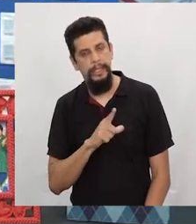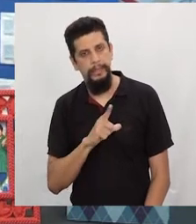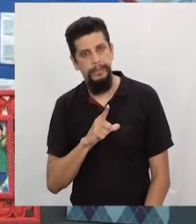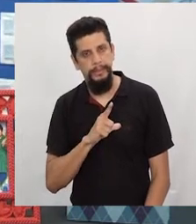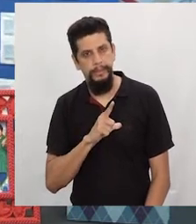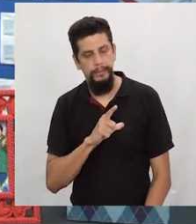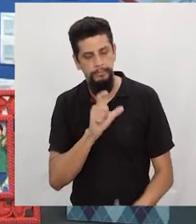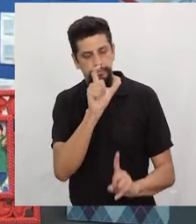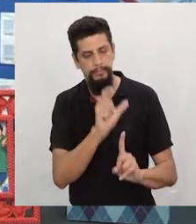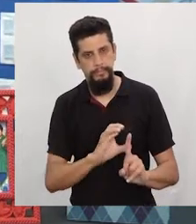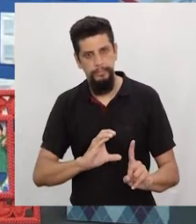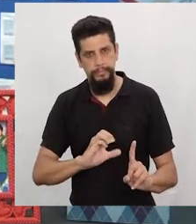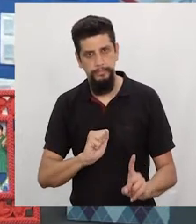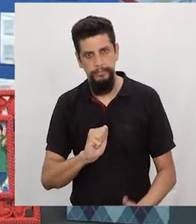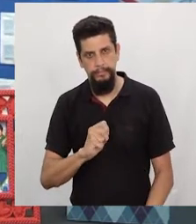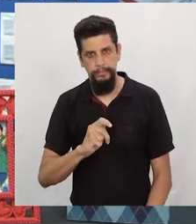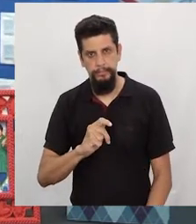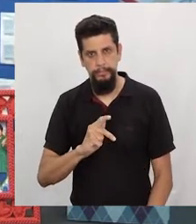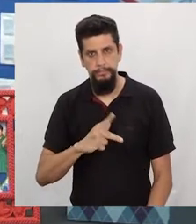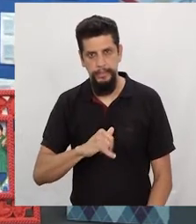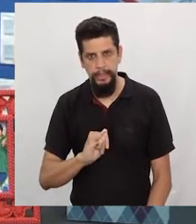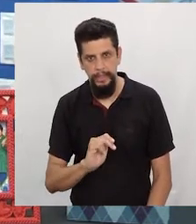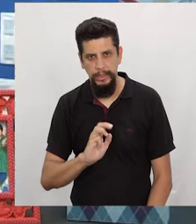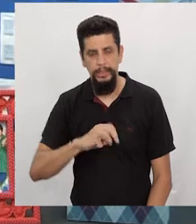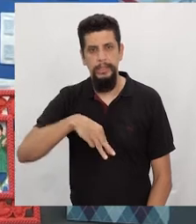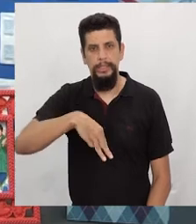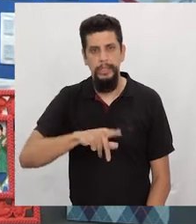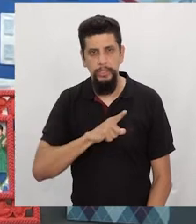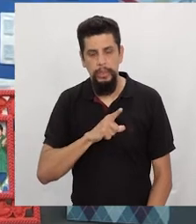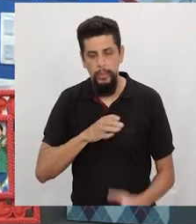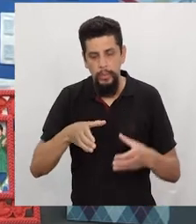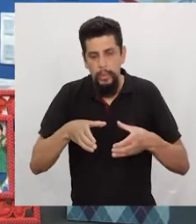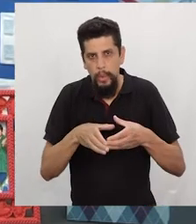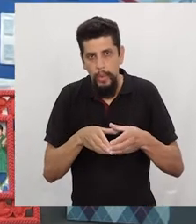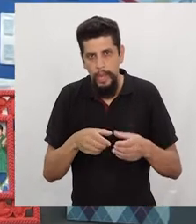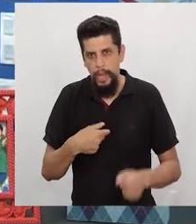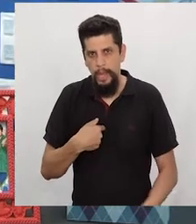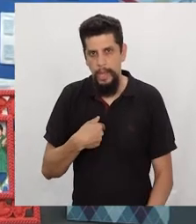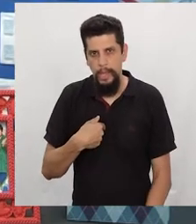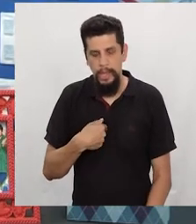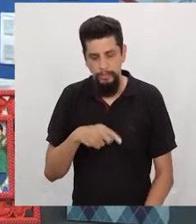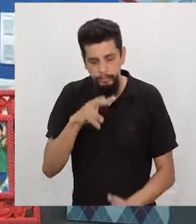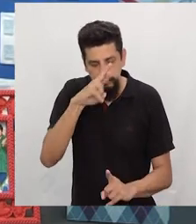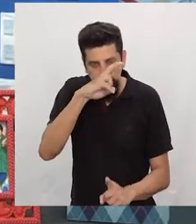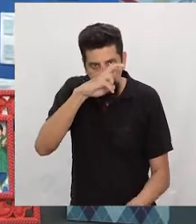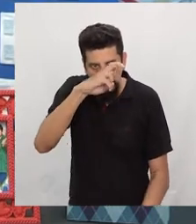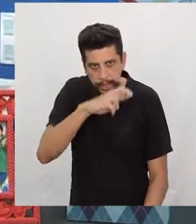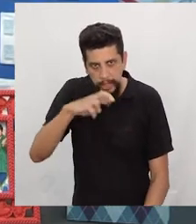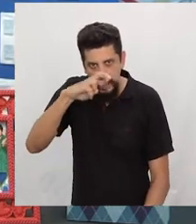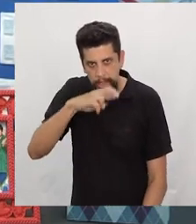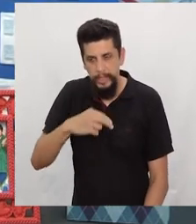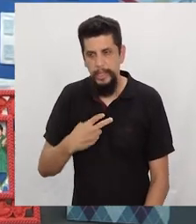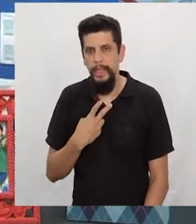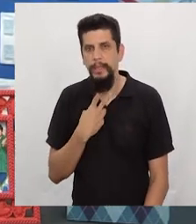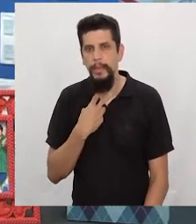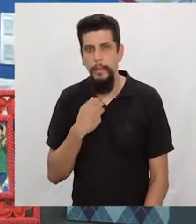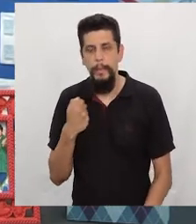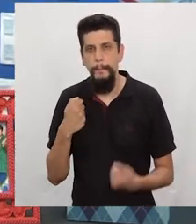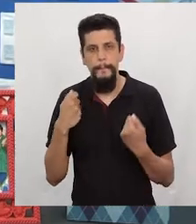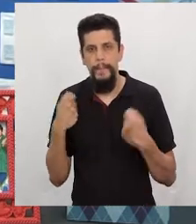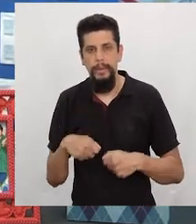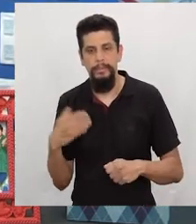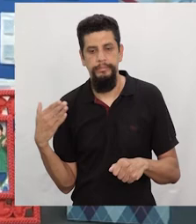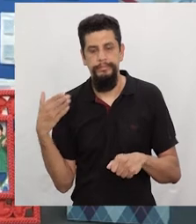se dirigiu ao clubinho. Mas vocês se lembram? Eu ainda não sou um dos detetives, então eu não posso ir até